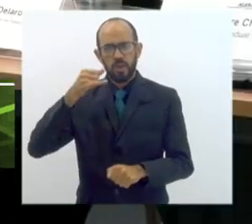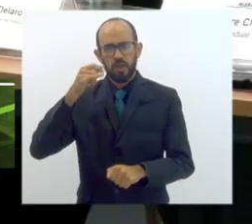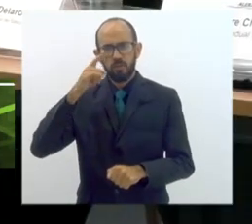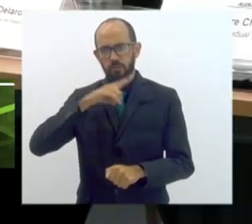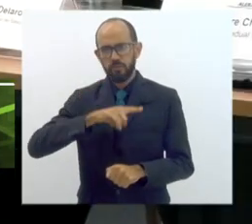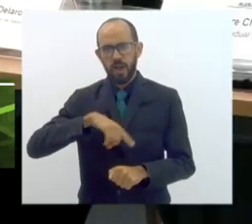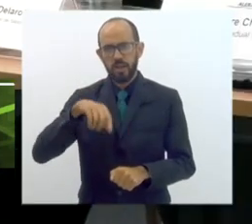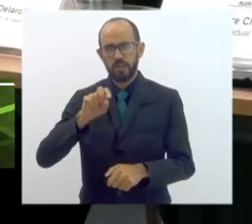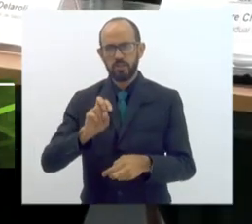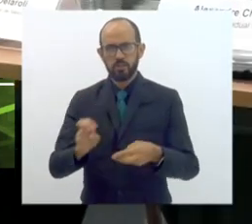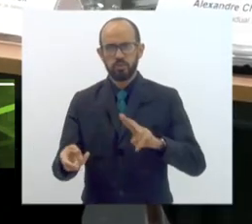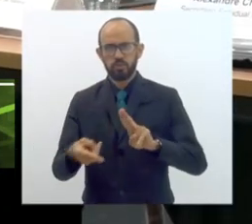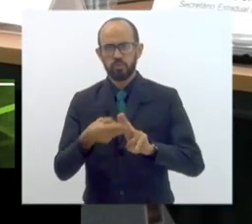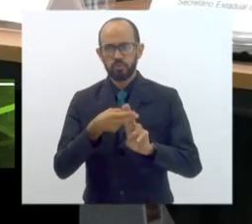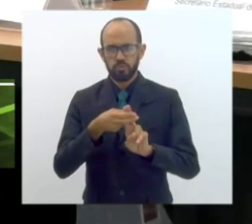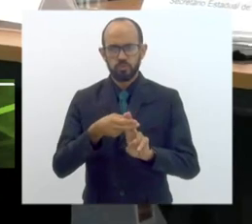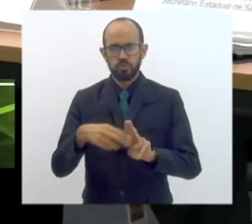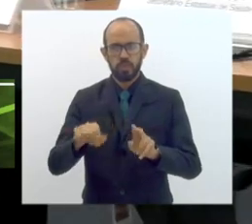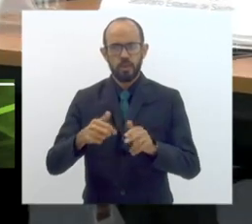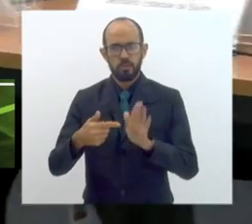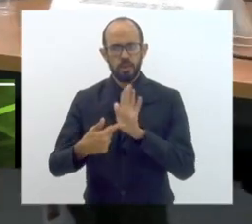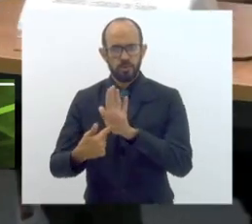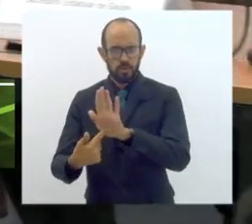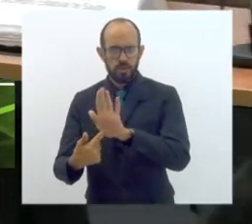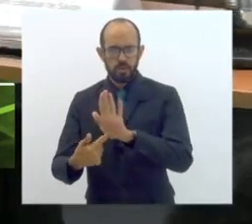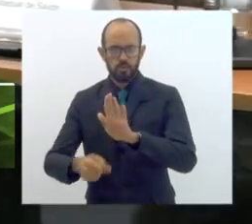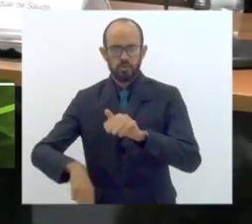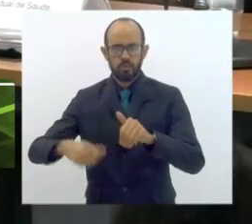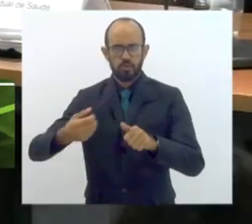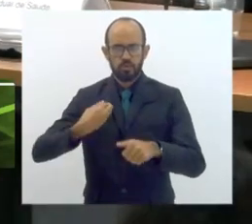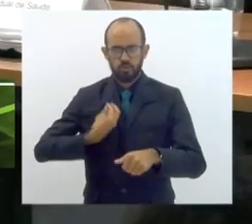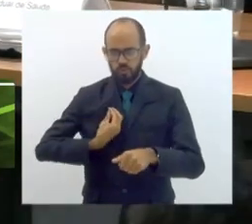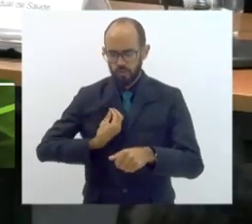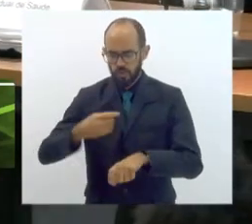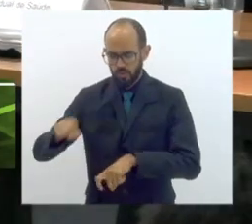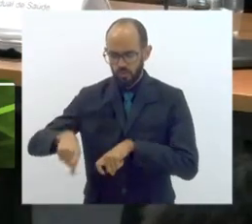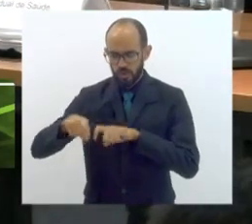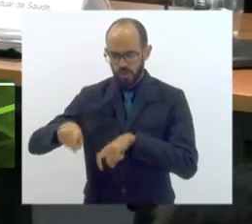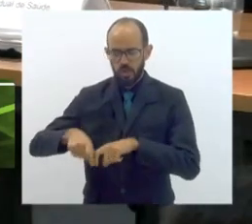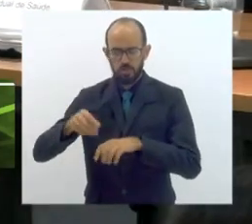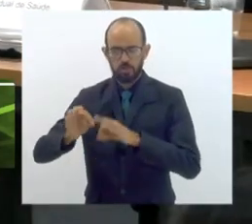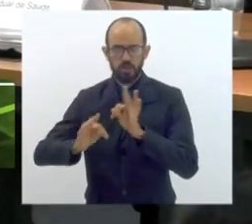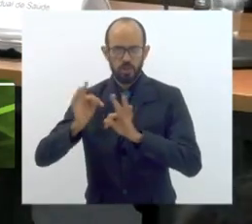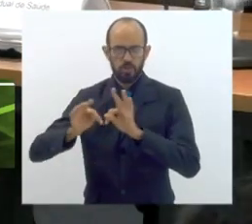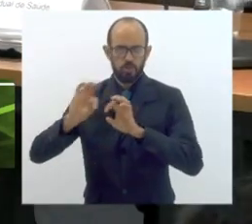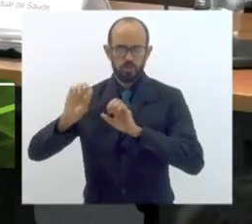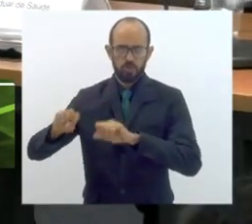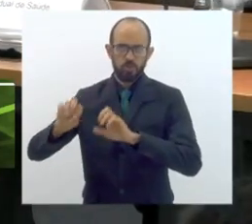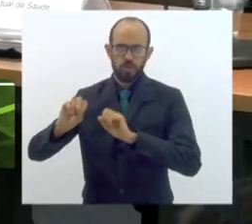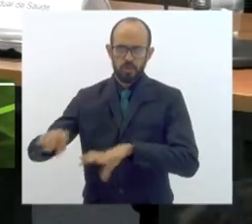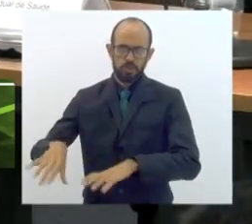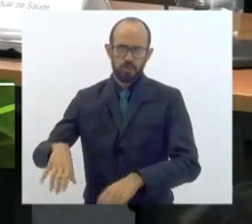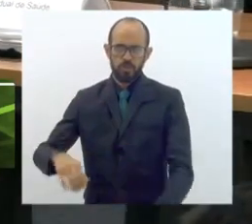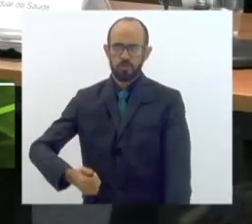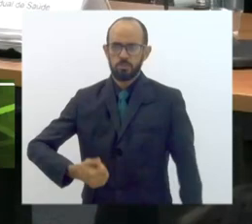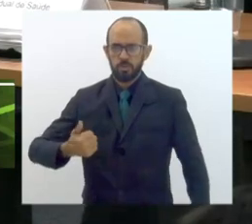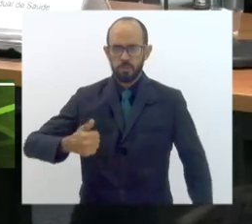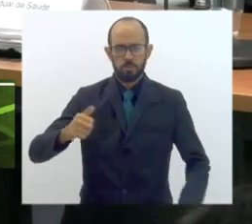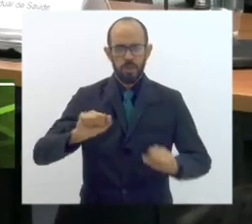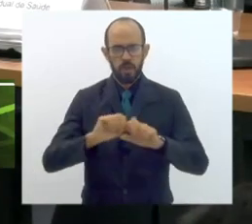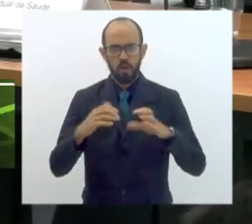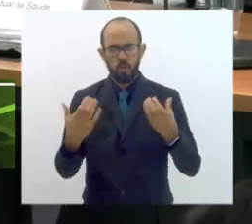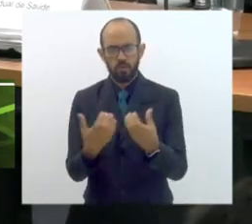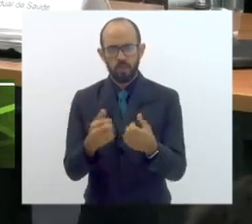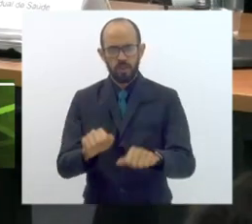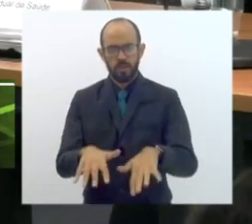do SUS, apresentação de projetos de vida no campo, tecnologia, educativos, primeira conferência regional de